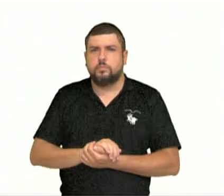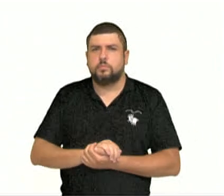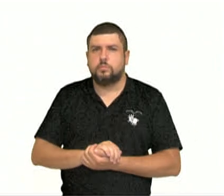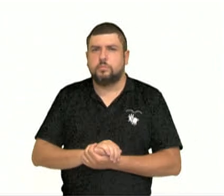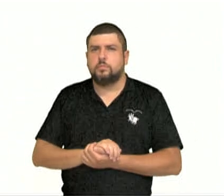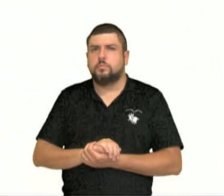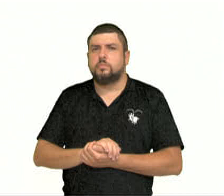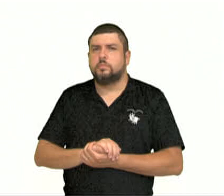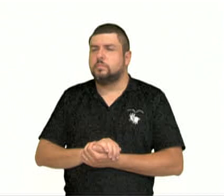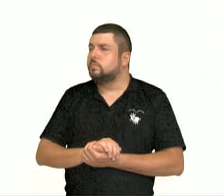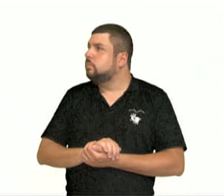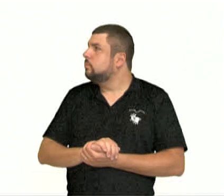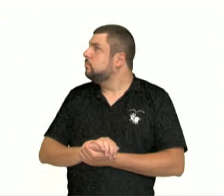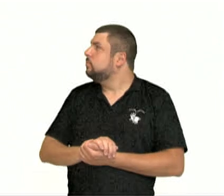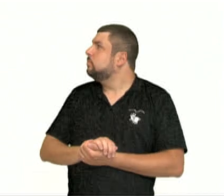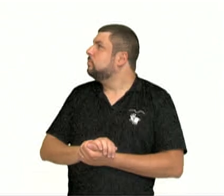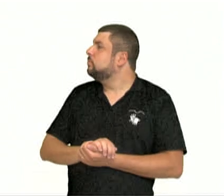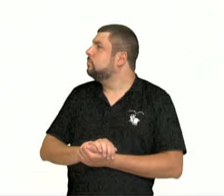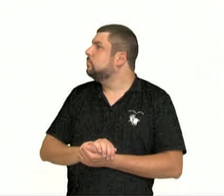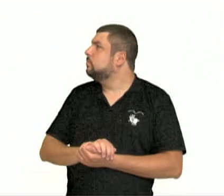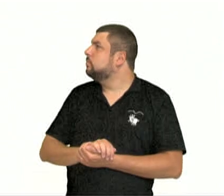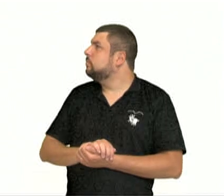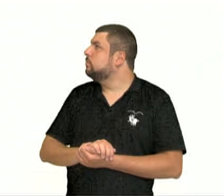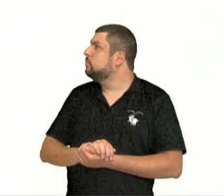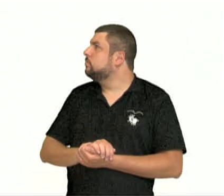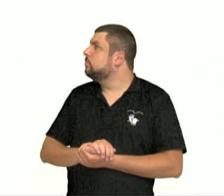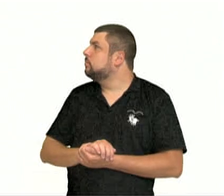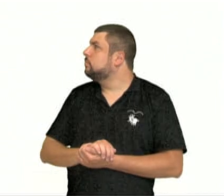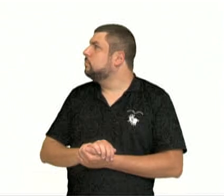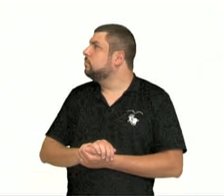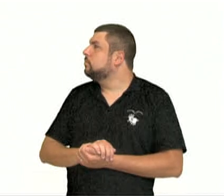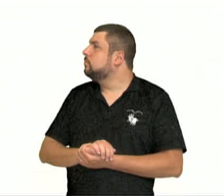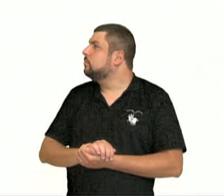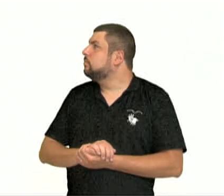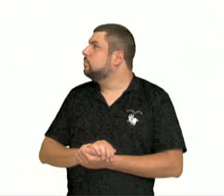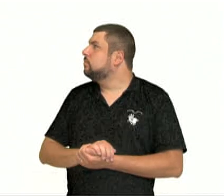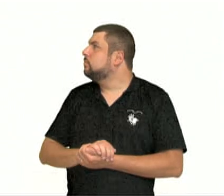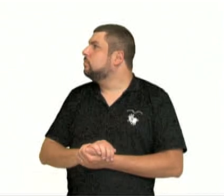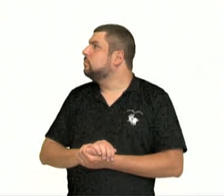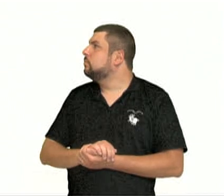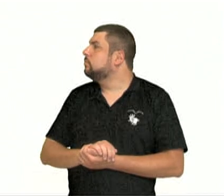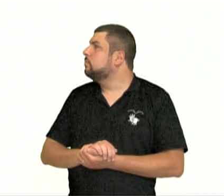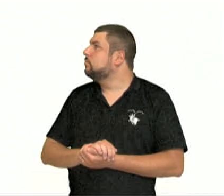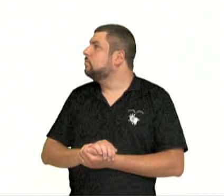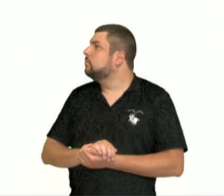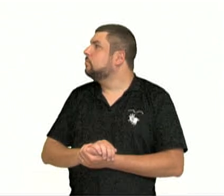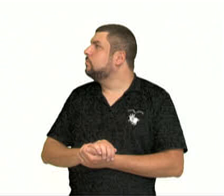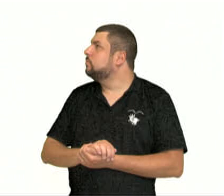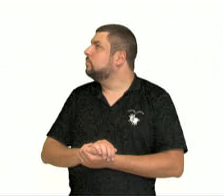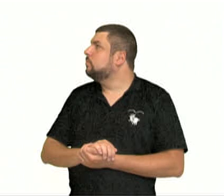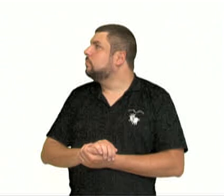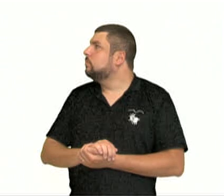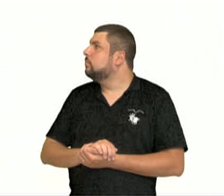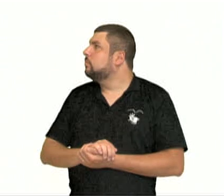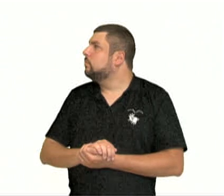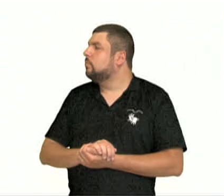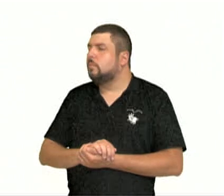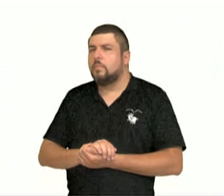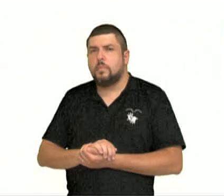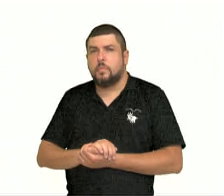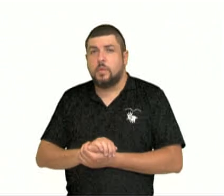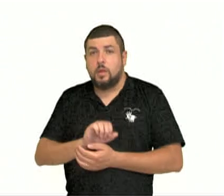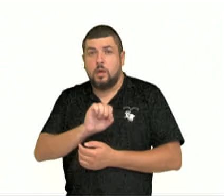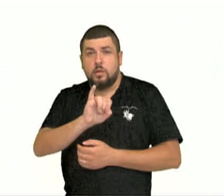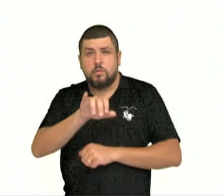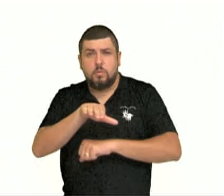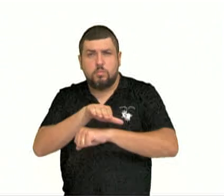O autor, né? Le pondré um cero de conducta se habla com seu companheiro. Vou te dar nota 0 se